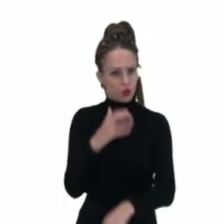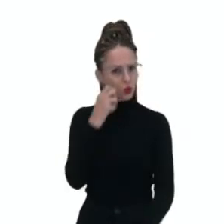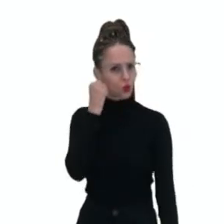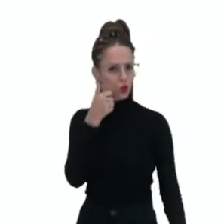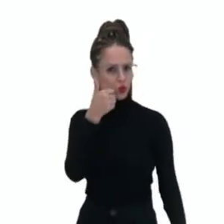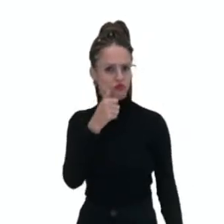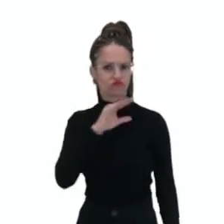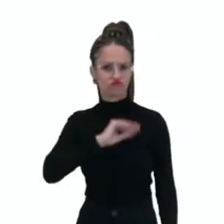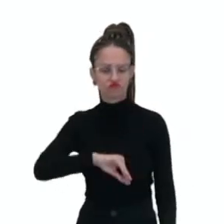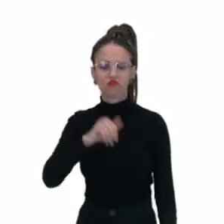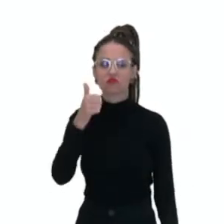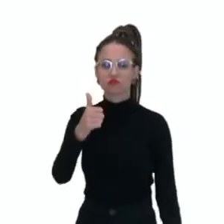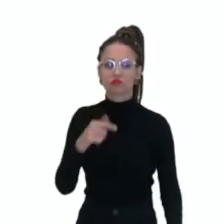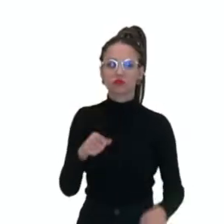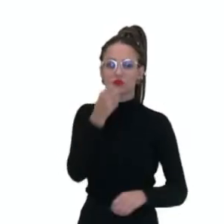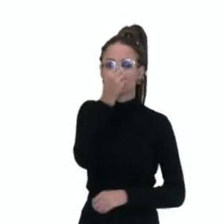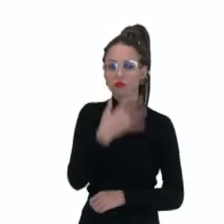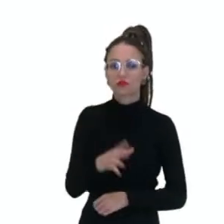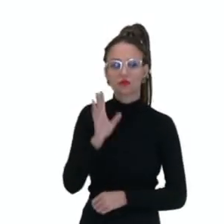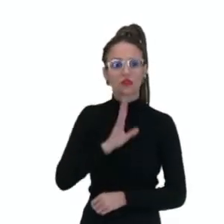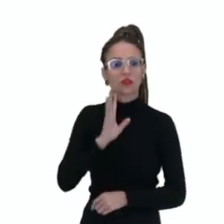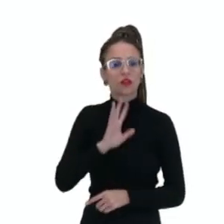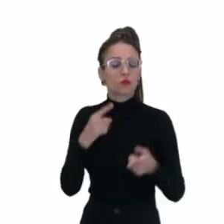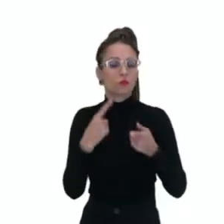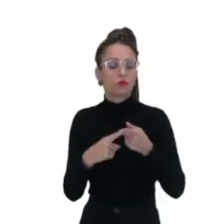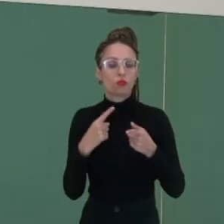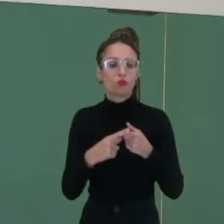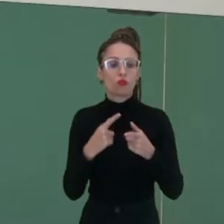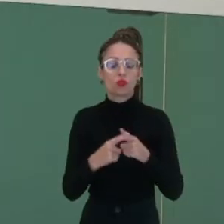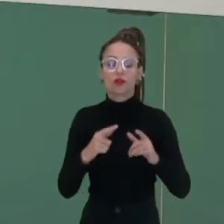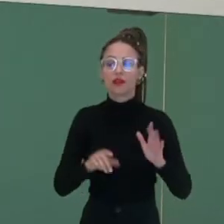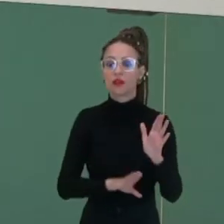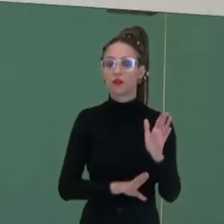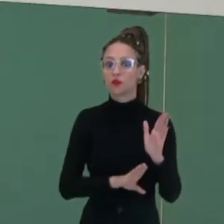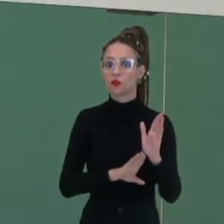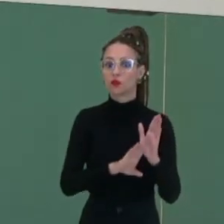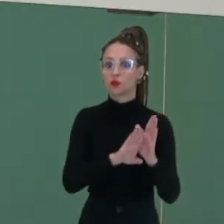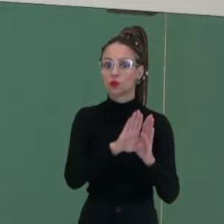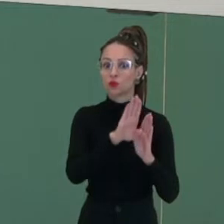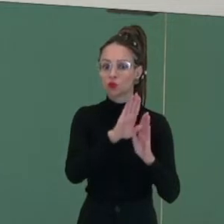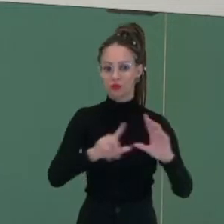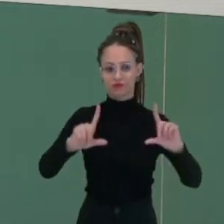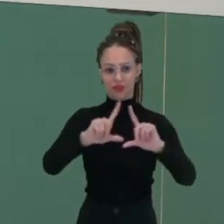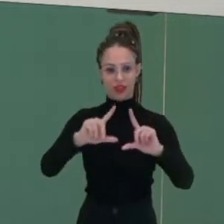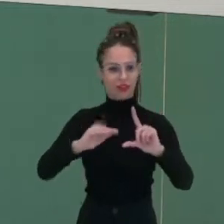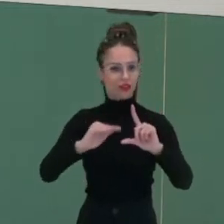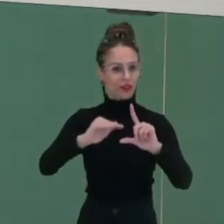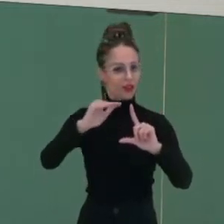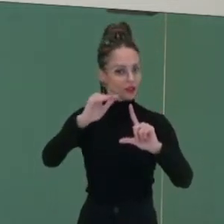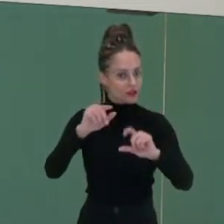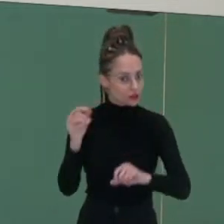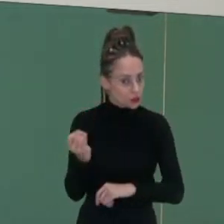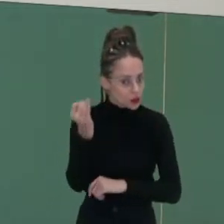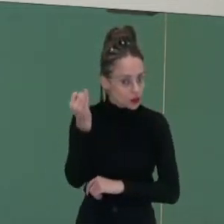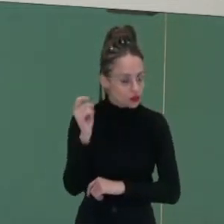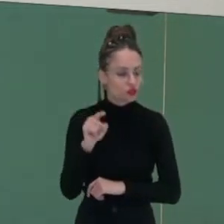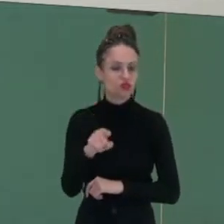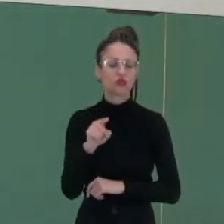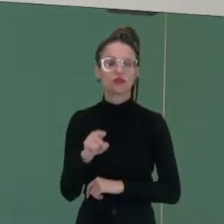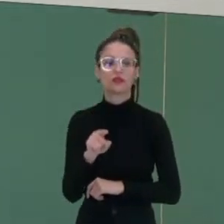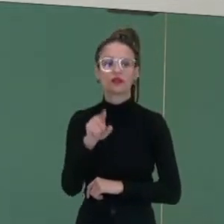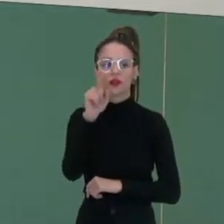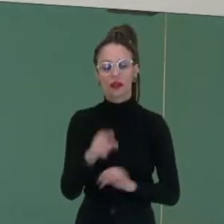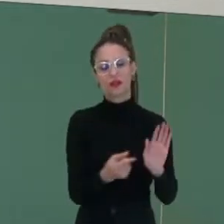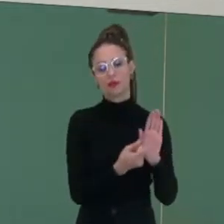rentável. E isso vai ser bem legal porque vai haver uma ascensão de uma classe muito importante, né, denominada